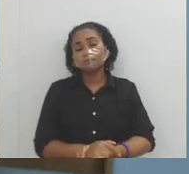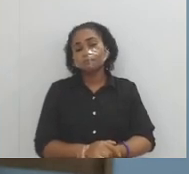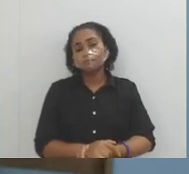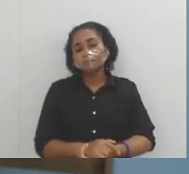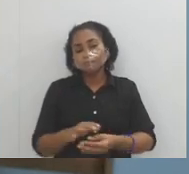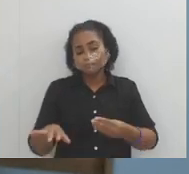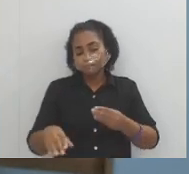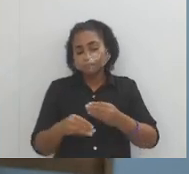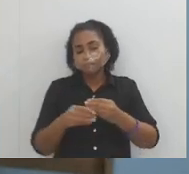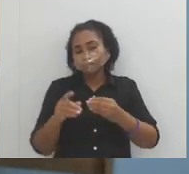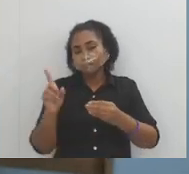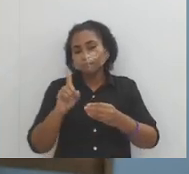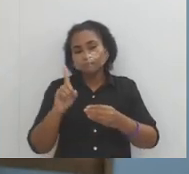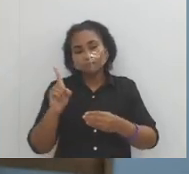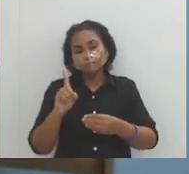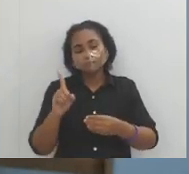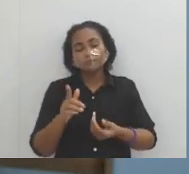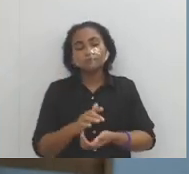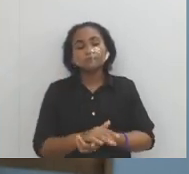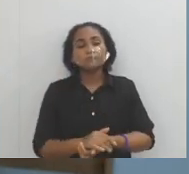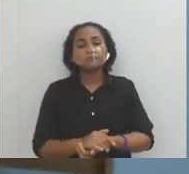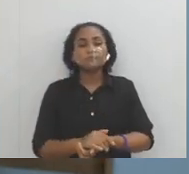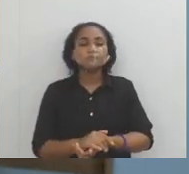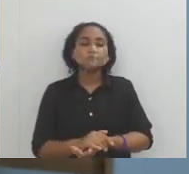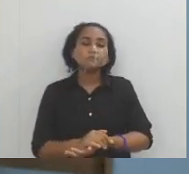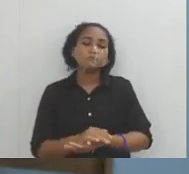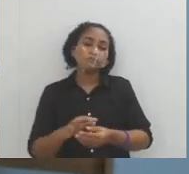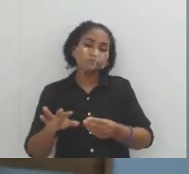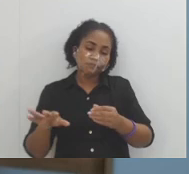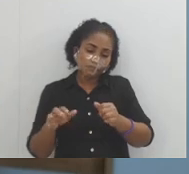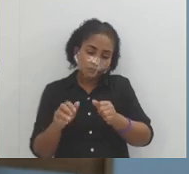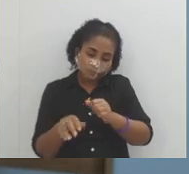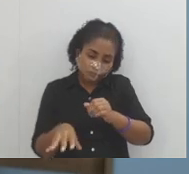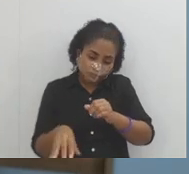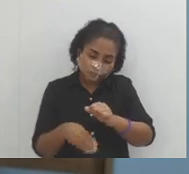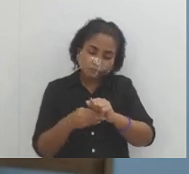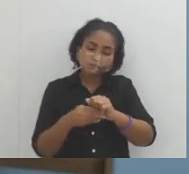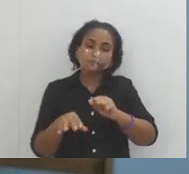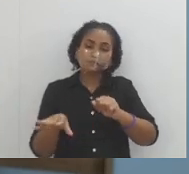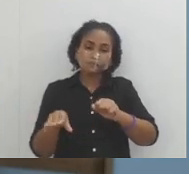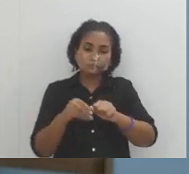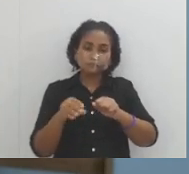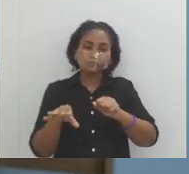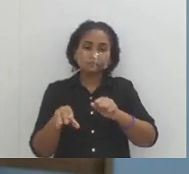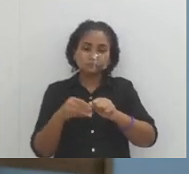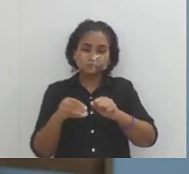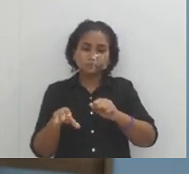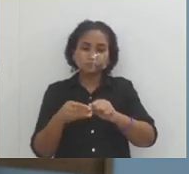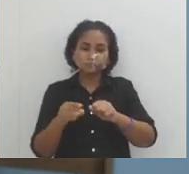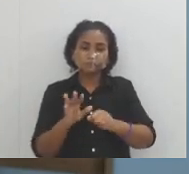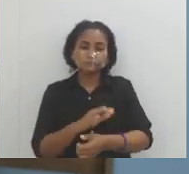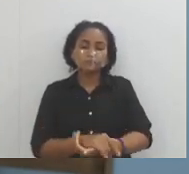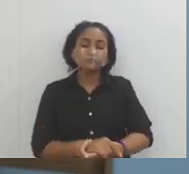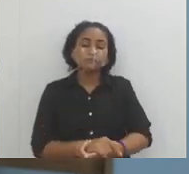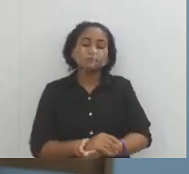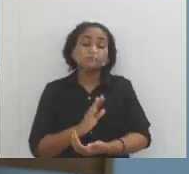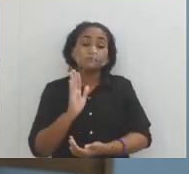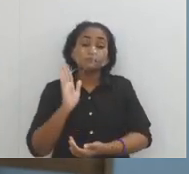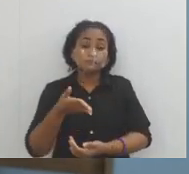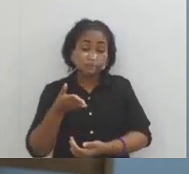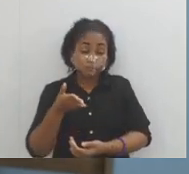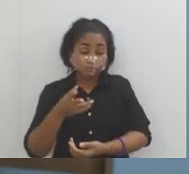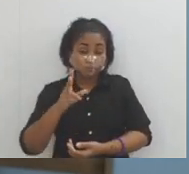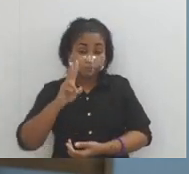é complemento verbal, são o quê? Os adjuntos adverbiais, tá? O